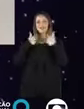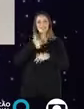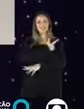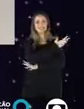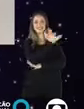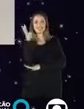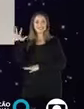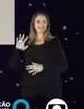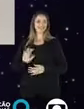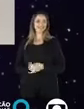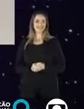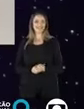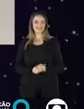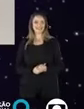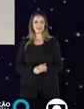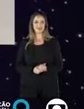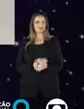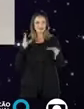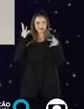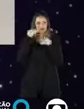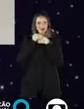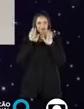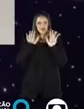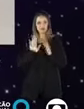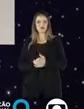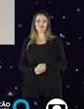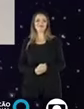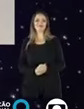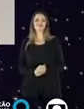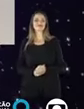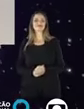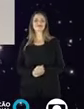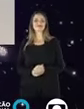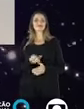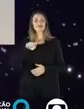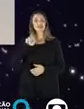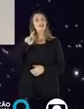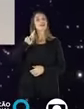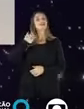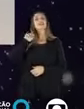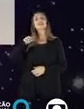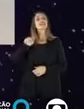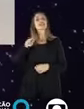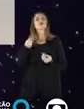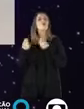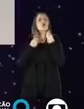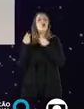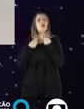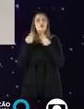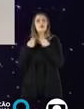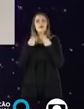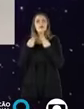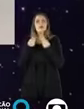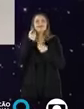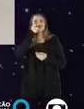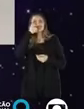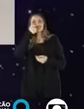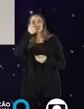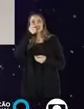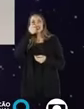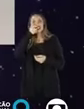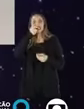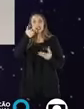Mas esse Beleza. seria um resumo. Bela, e você, como é que começou? Quando despertou